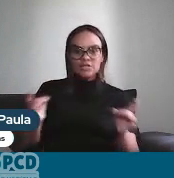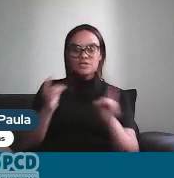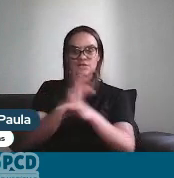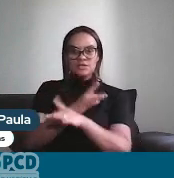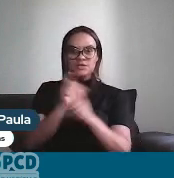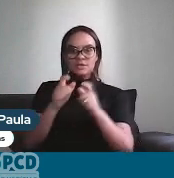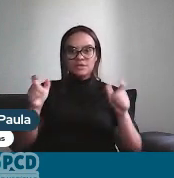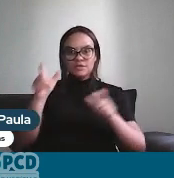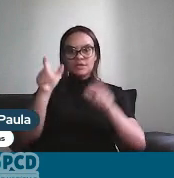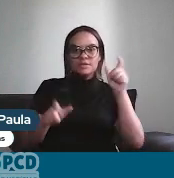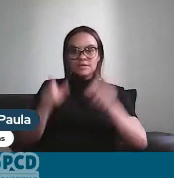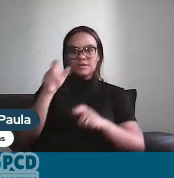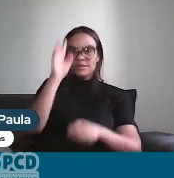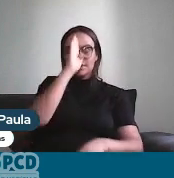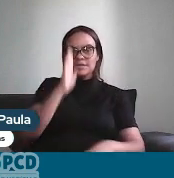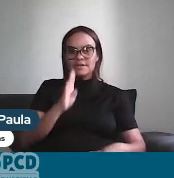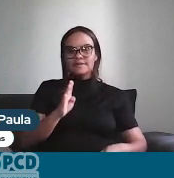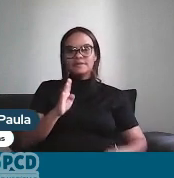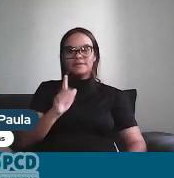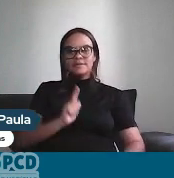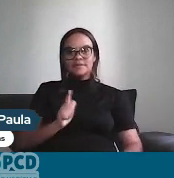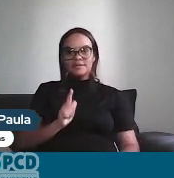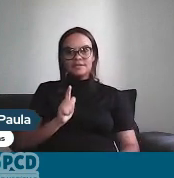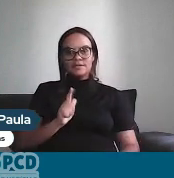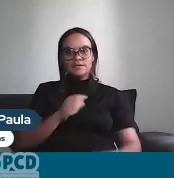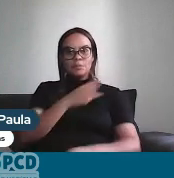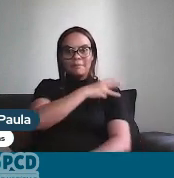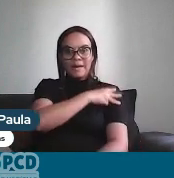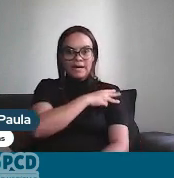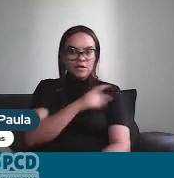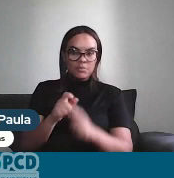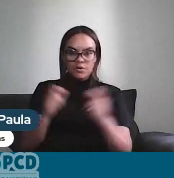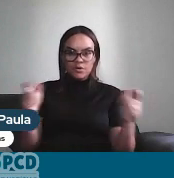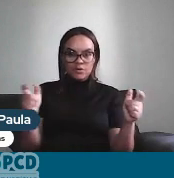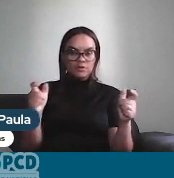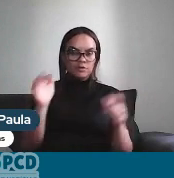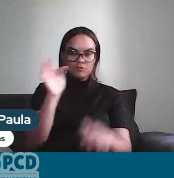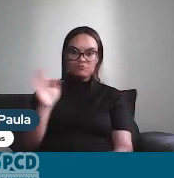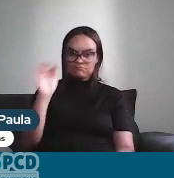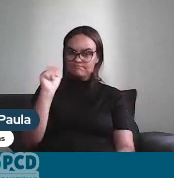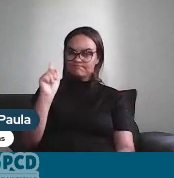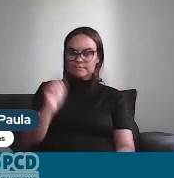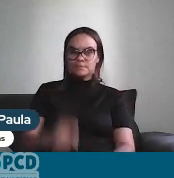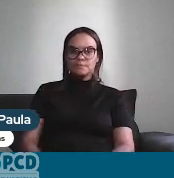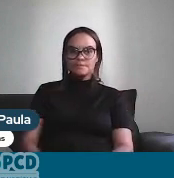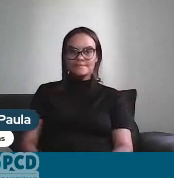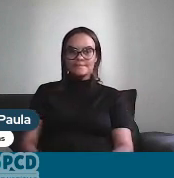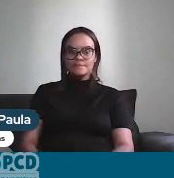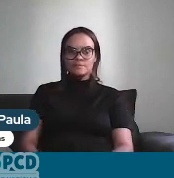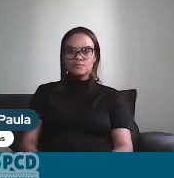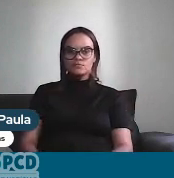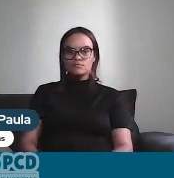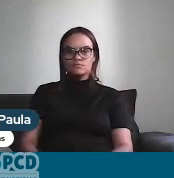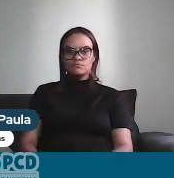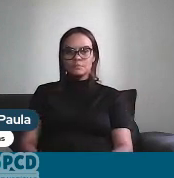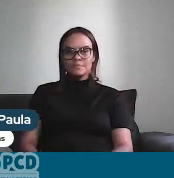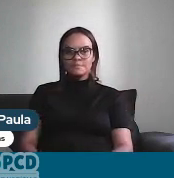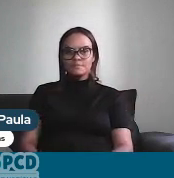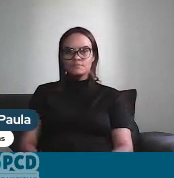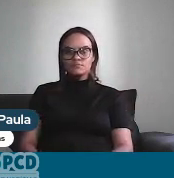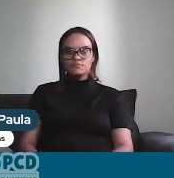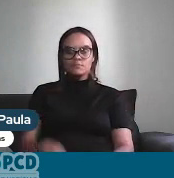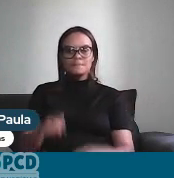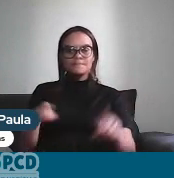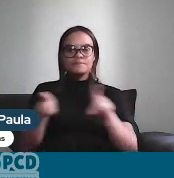da população brasileira, na verdade, tem o ensino médio, não é o nível superior. Mas assim mesmo, nós também